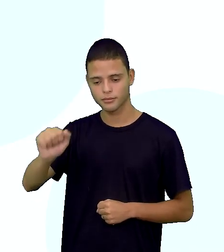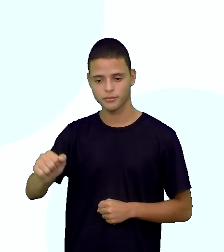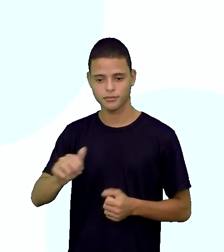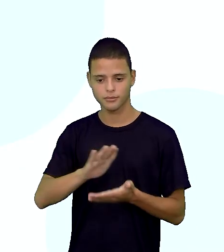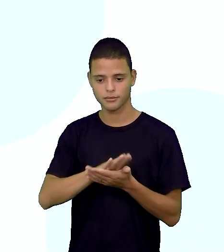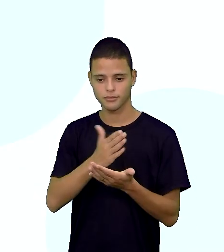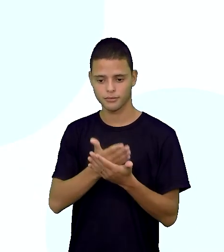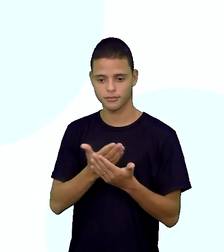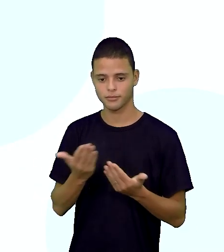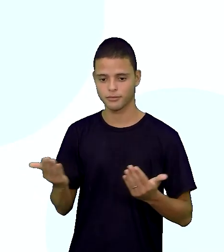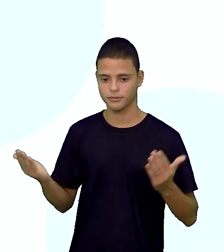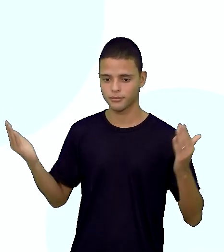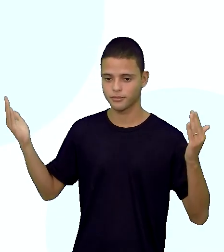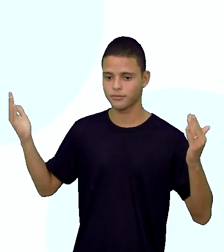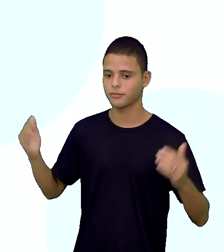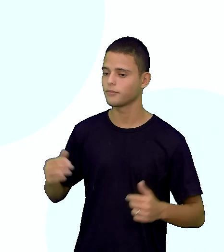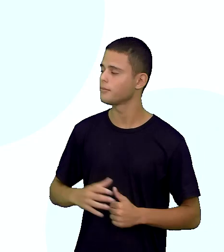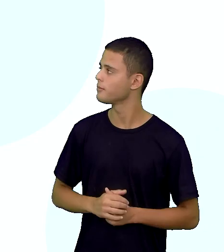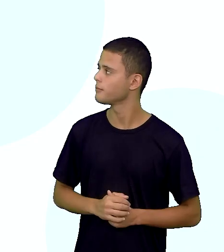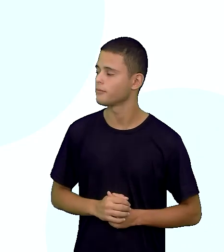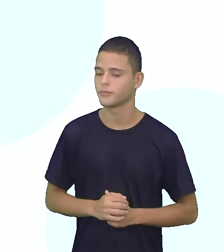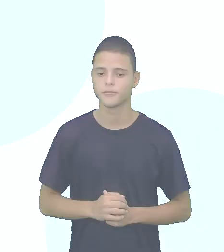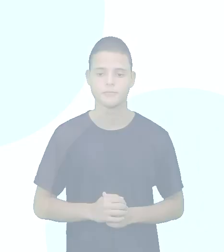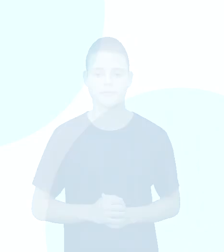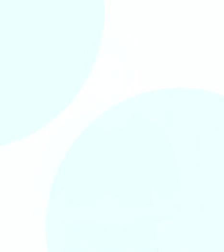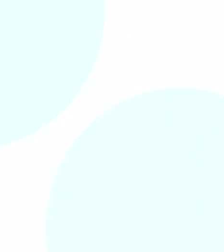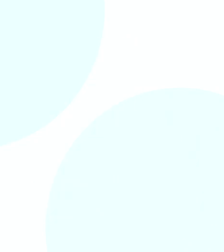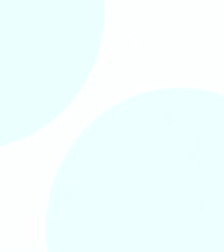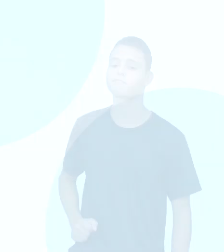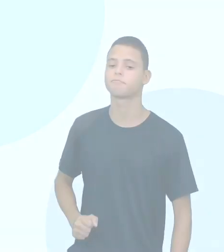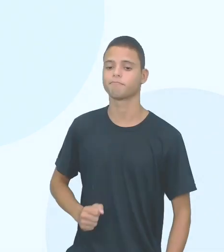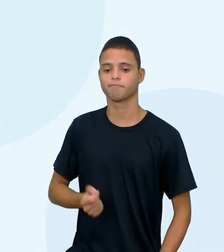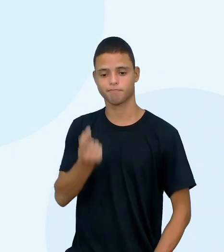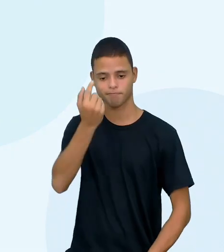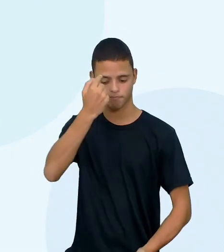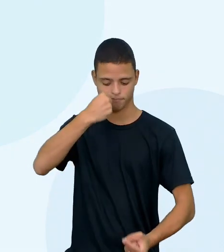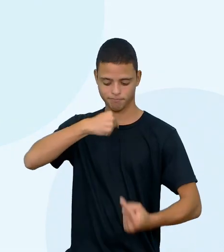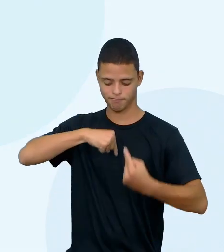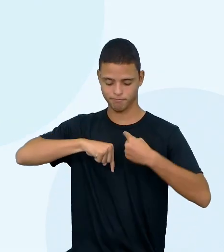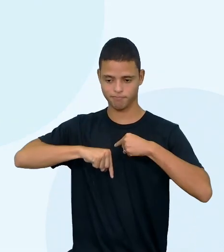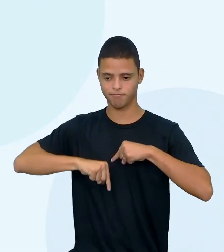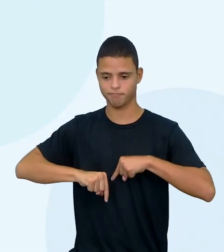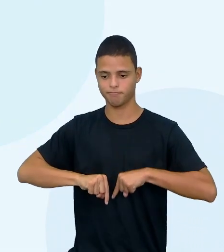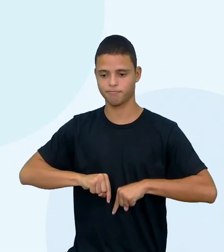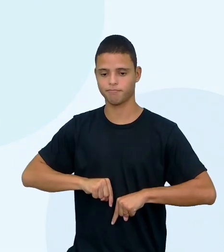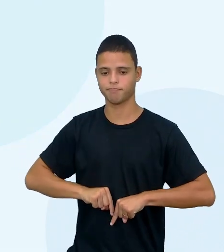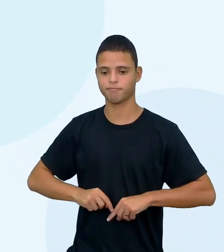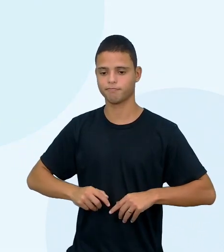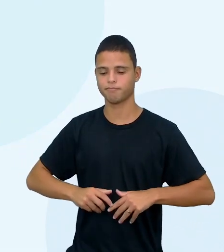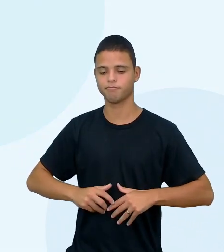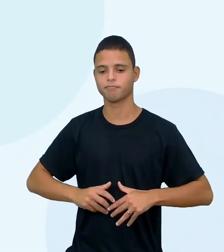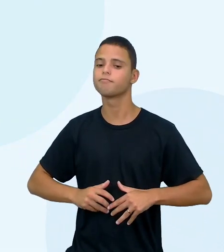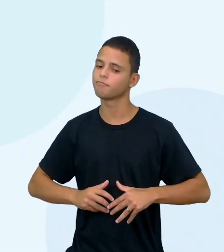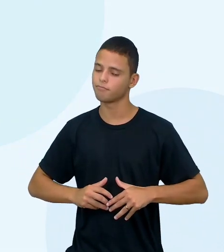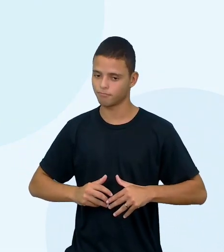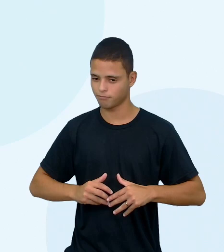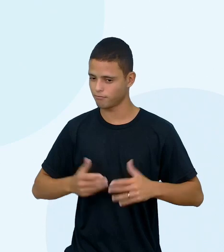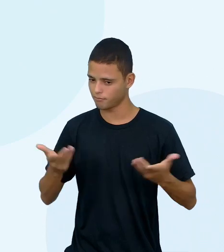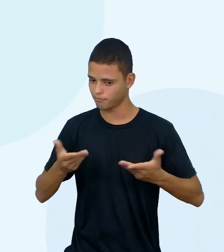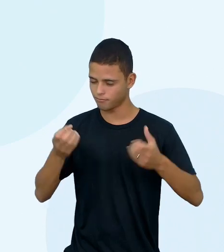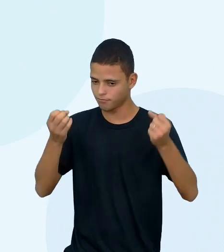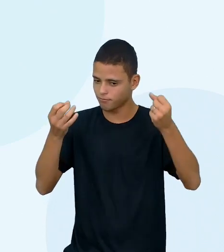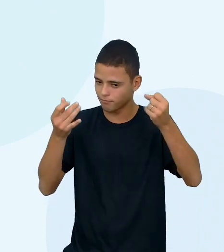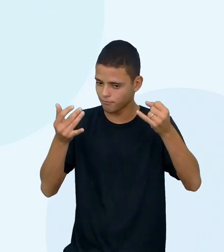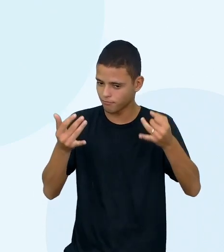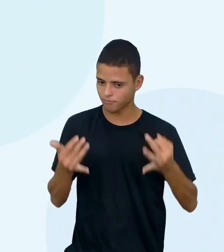tela para vocês. É a digestão humana, é isso mesmo, né? Então a gente vai falar um pouquinho aí do processo, né, e